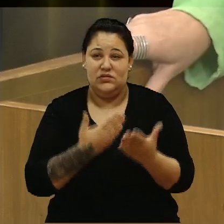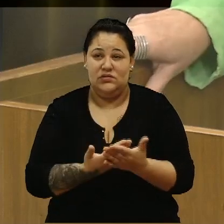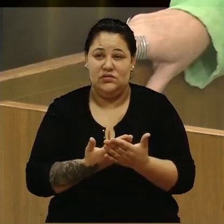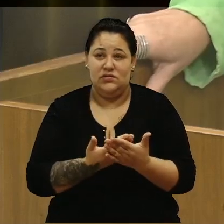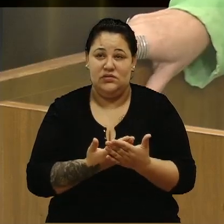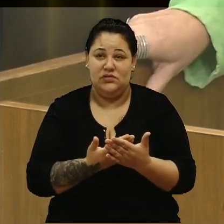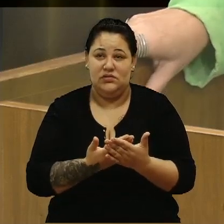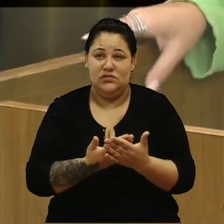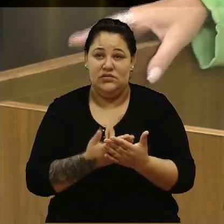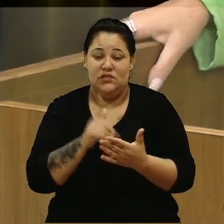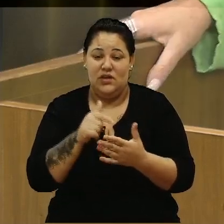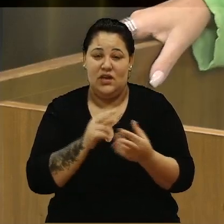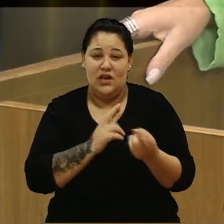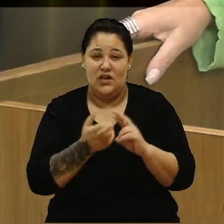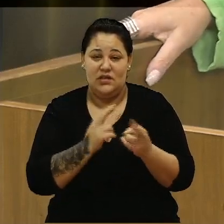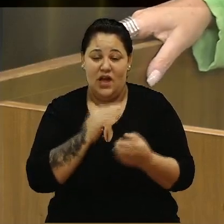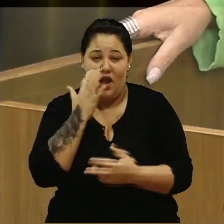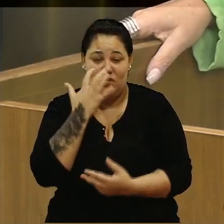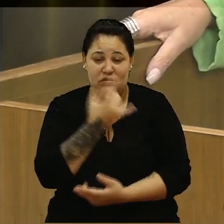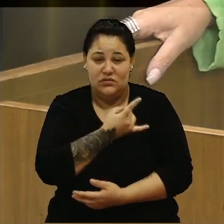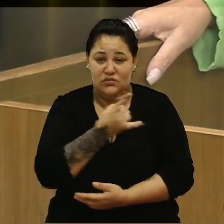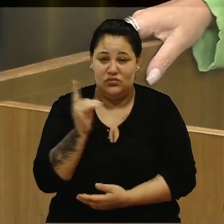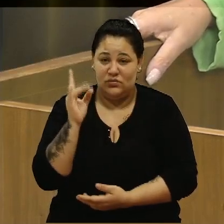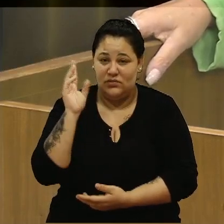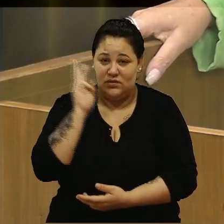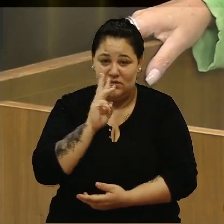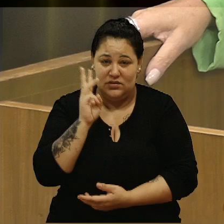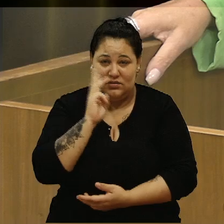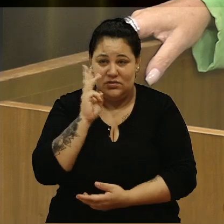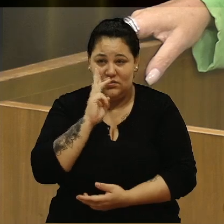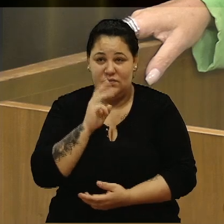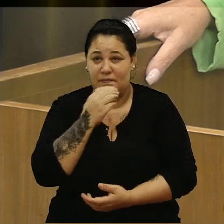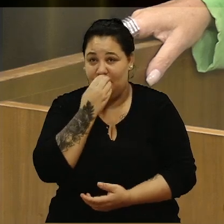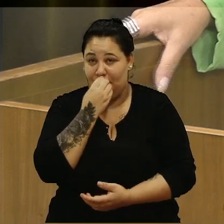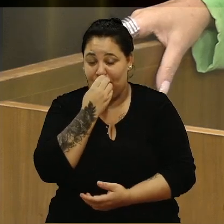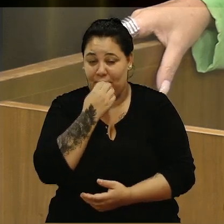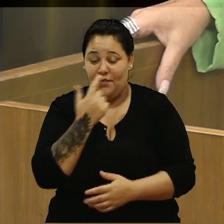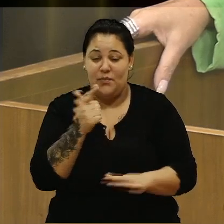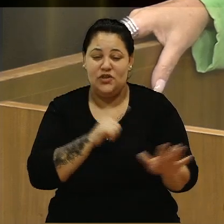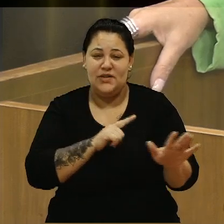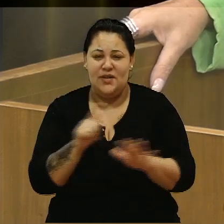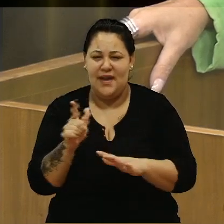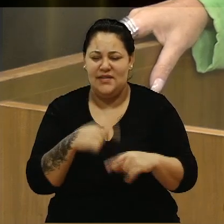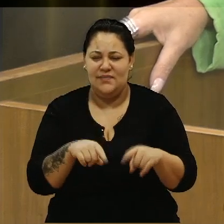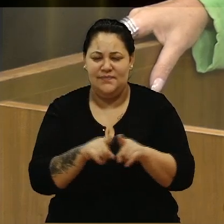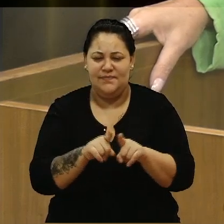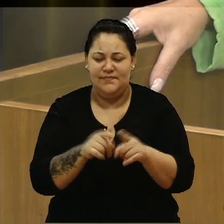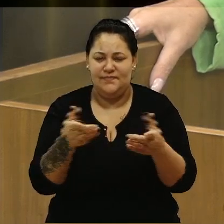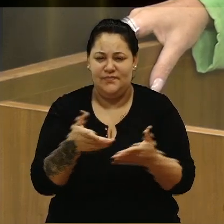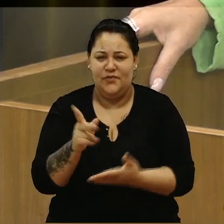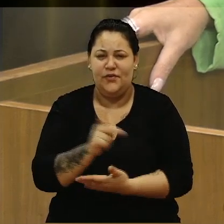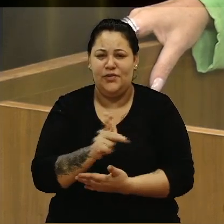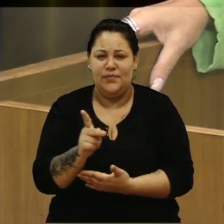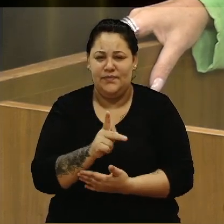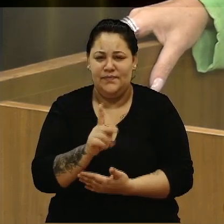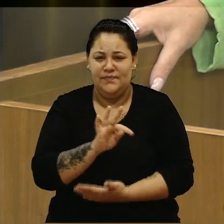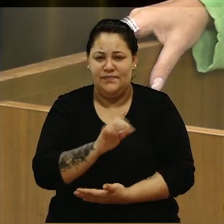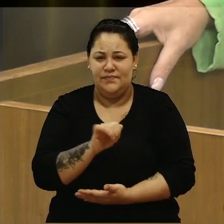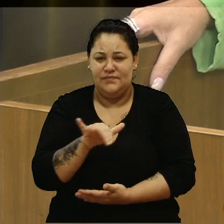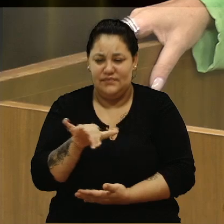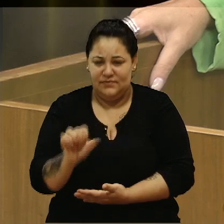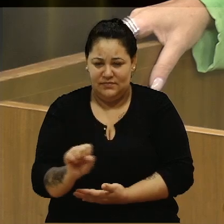que aconteceu na última terça-feira, uma semana hoje, com a professora Thaís de